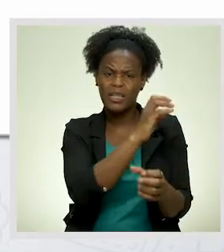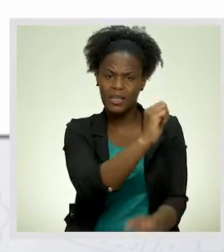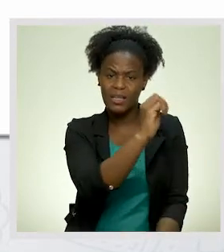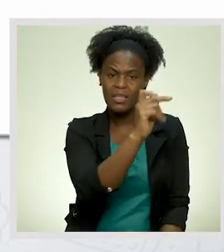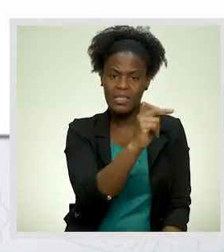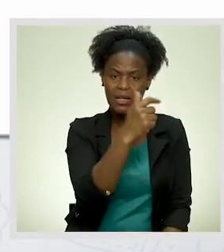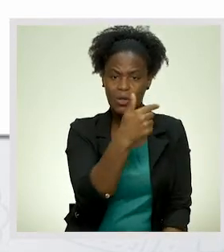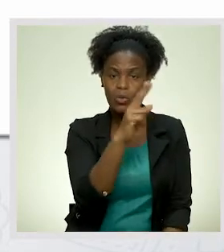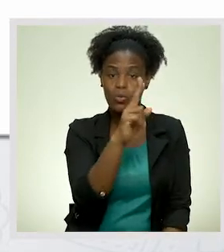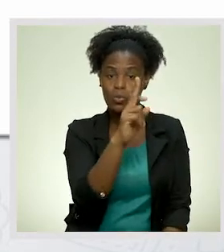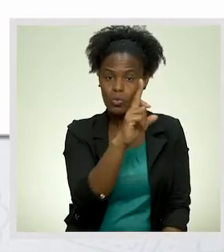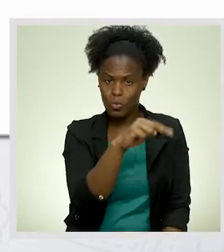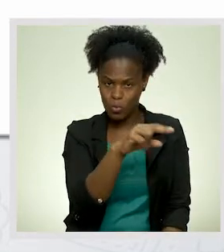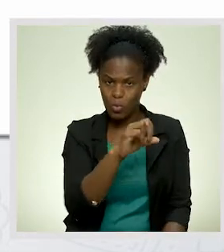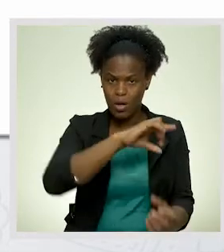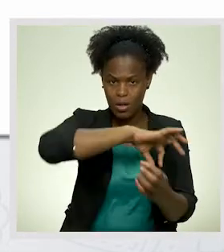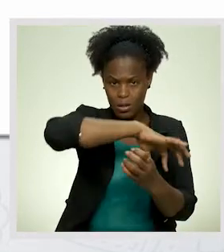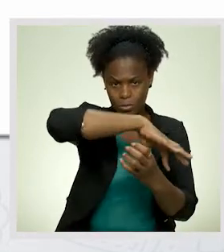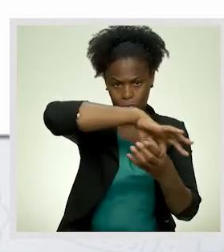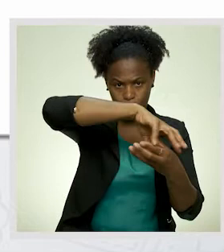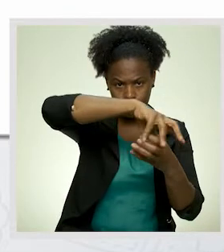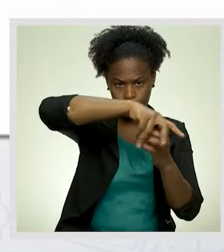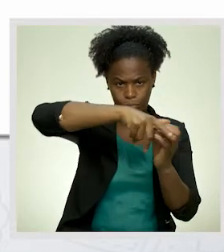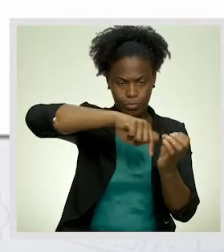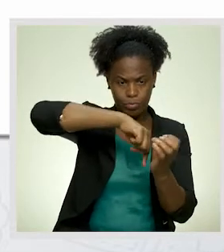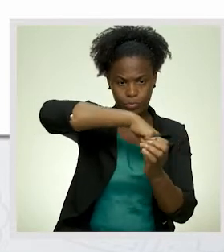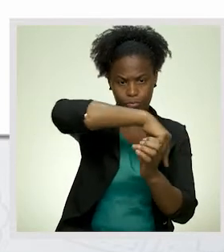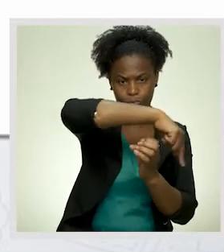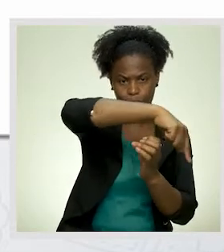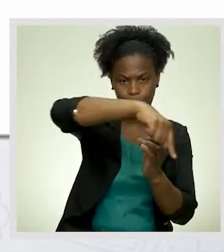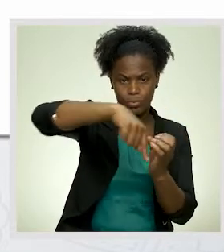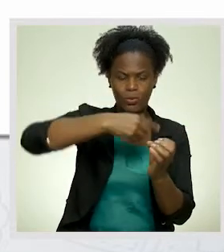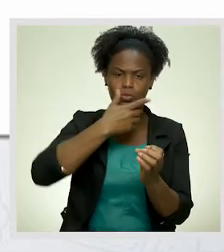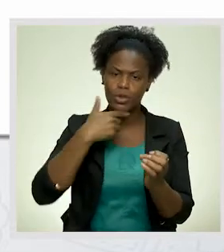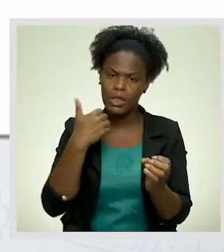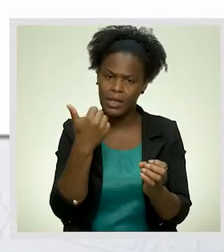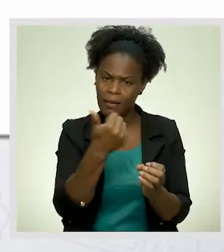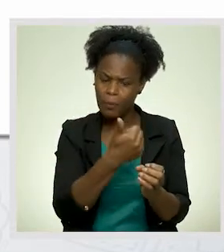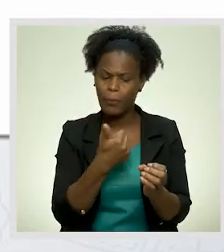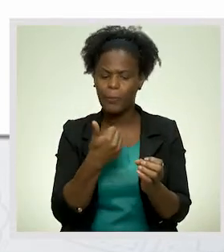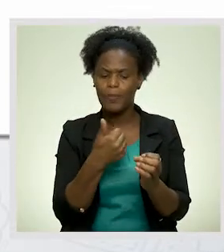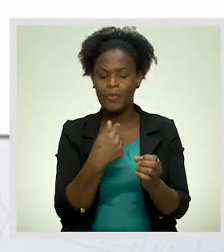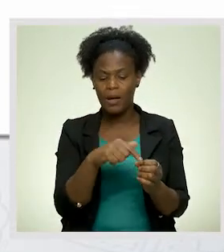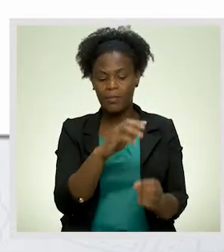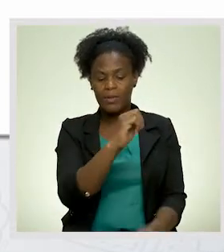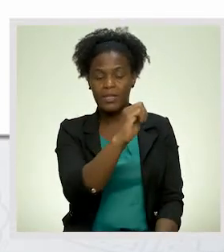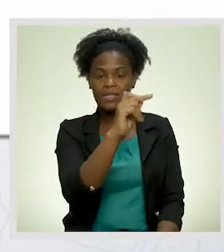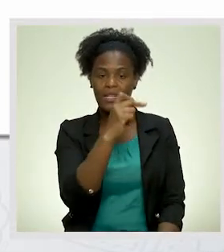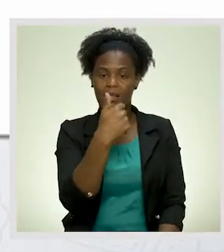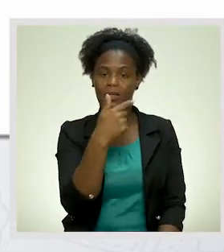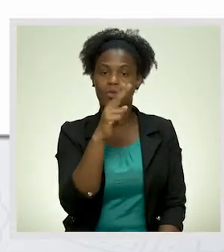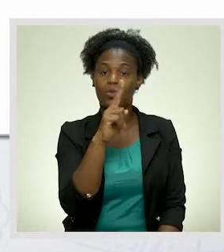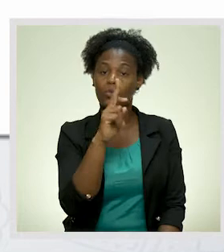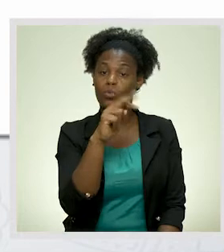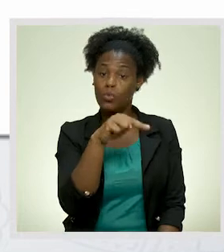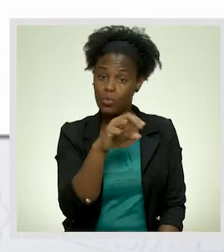Uma bela imagem também, um planeta muito bonito. Temos ali representado o Saturno com os